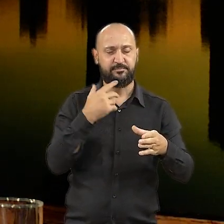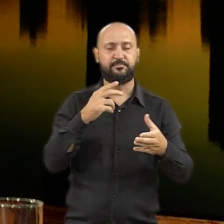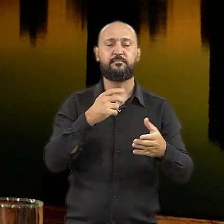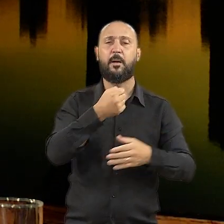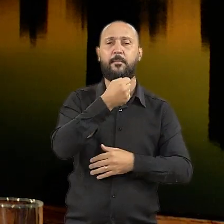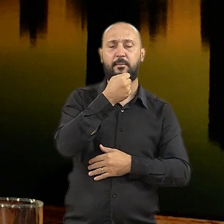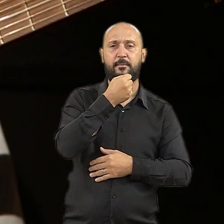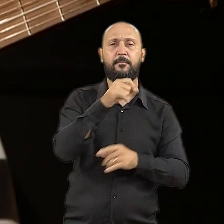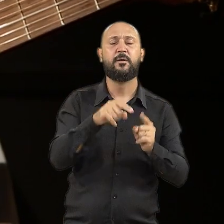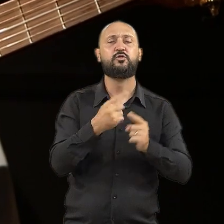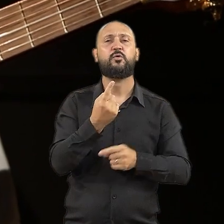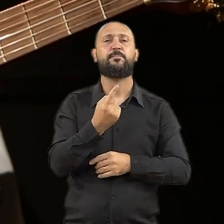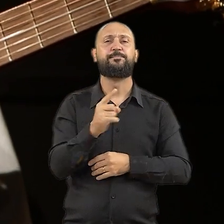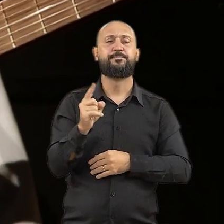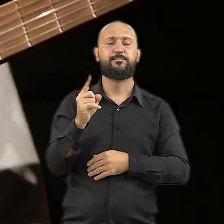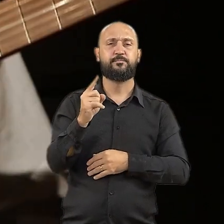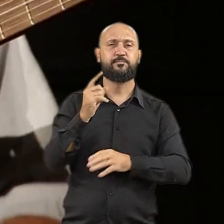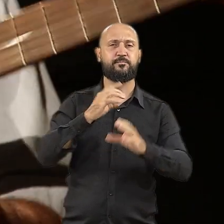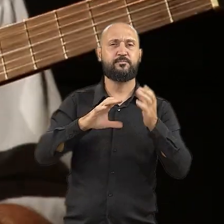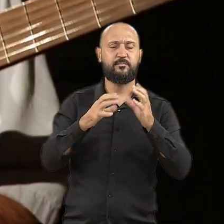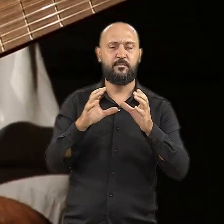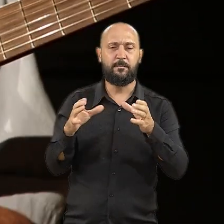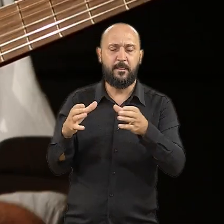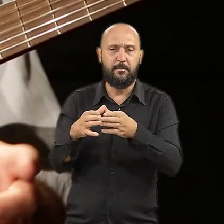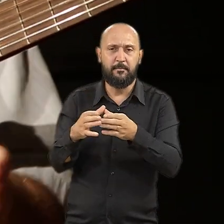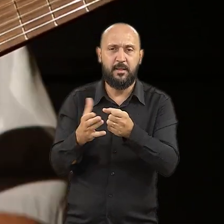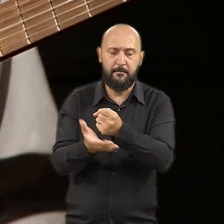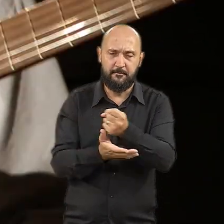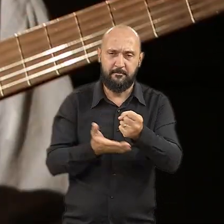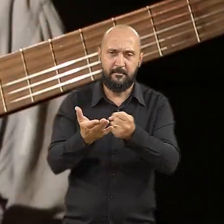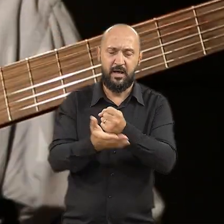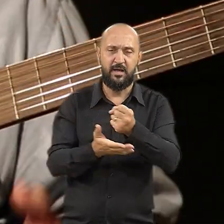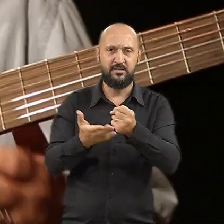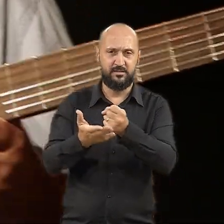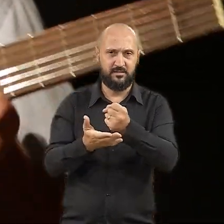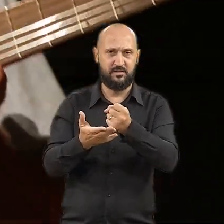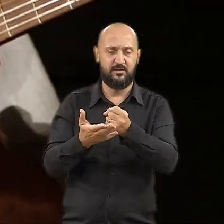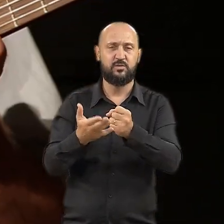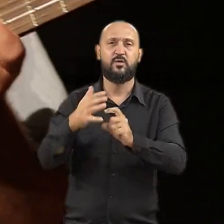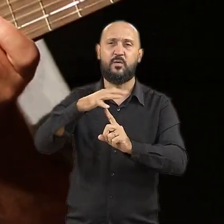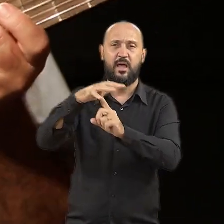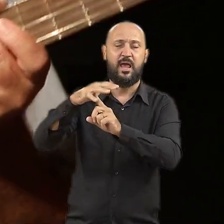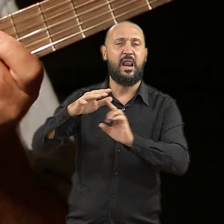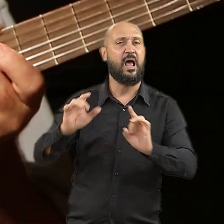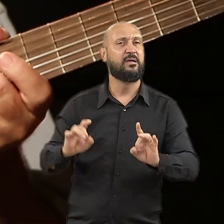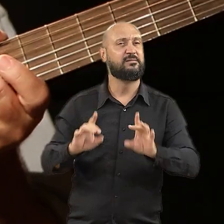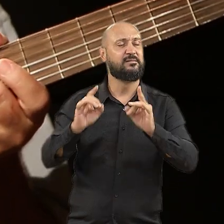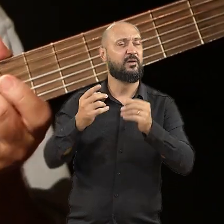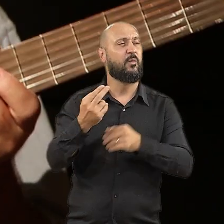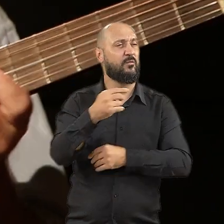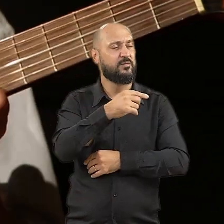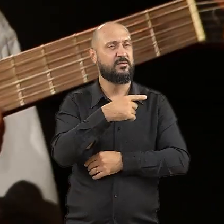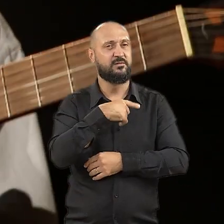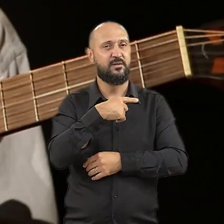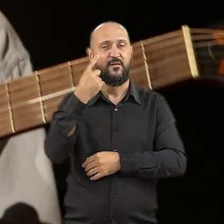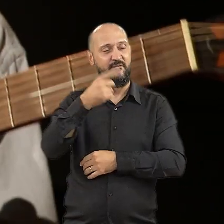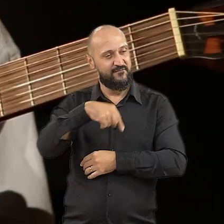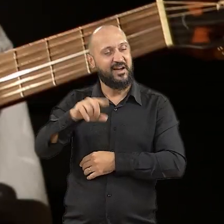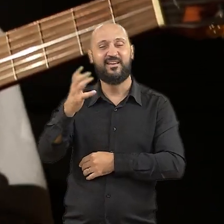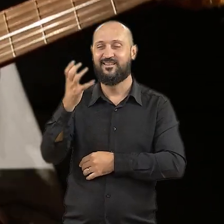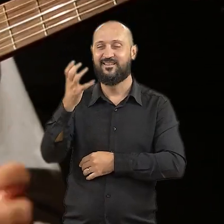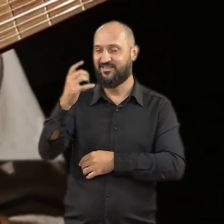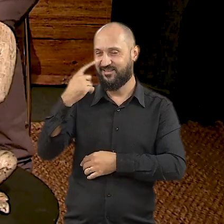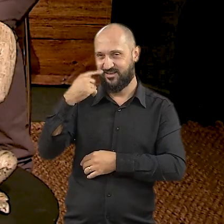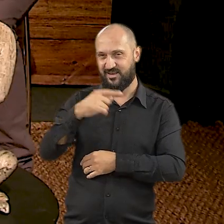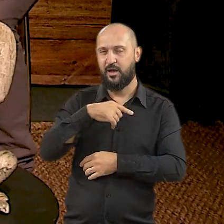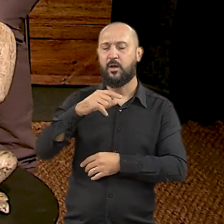mas tinha uma música que... a banda base do festival era uma banda especial. Como vocês têm lá o Vai Quem Quer, que